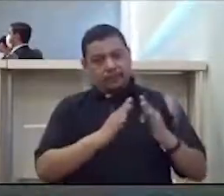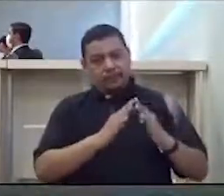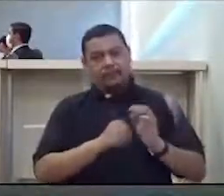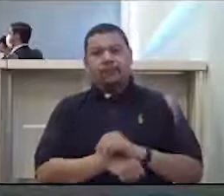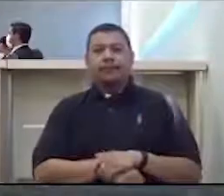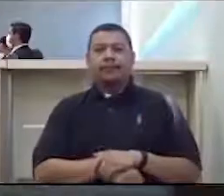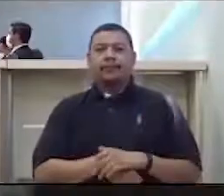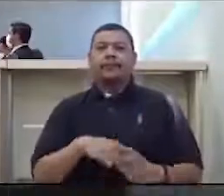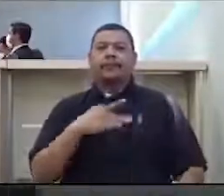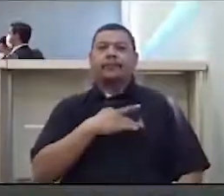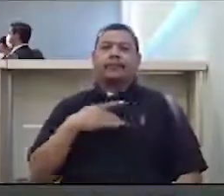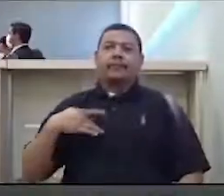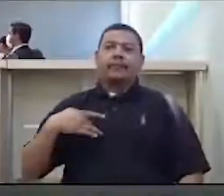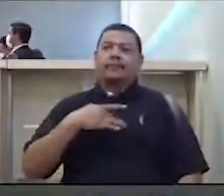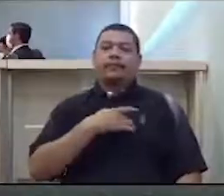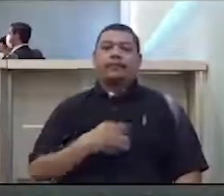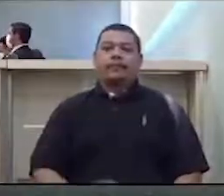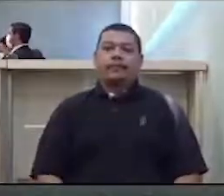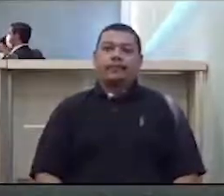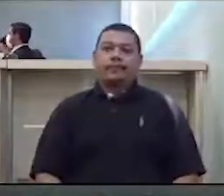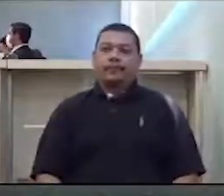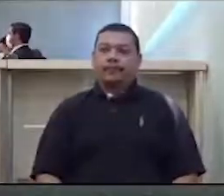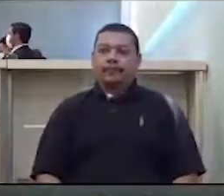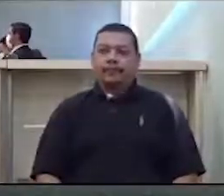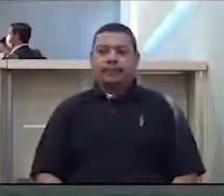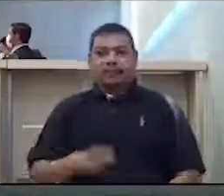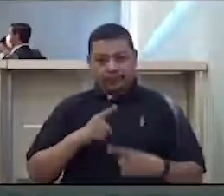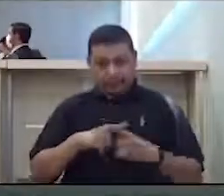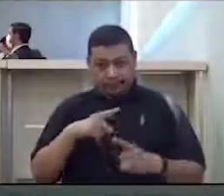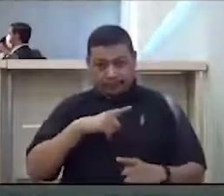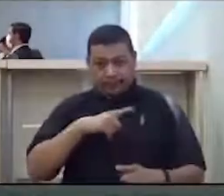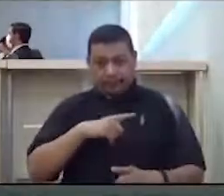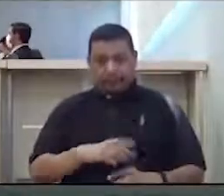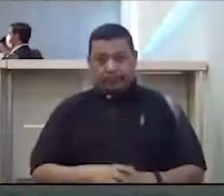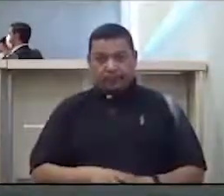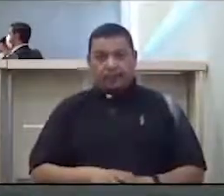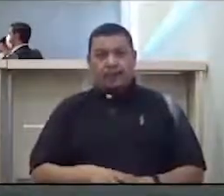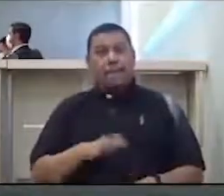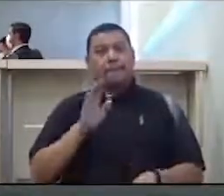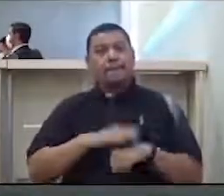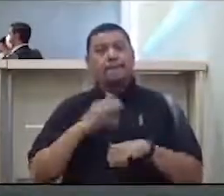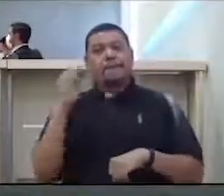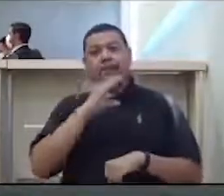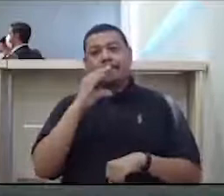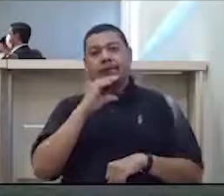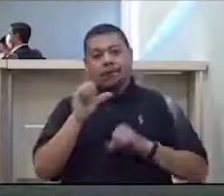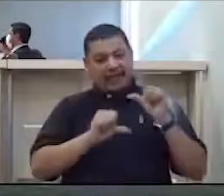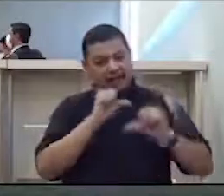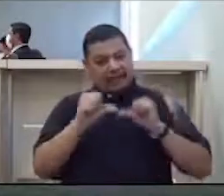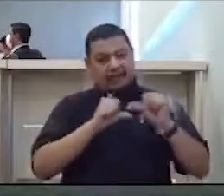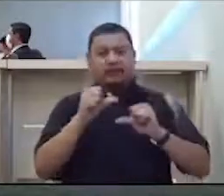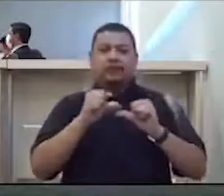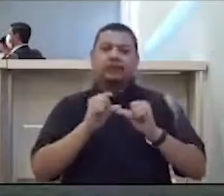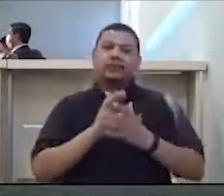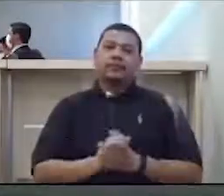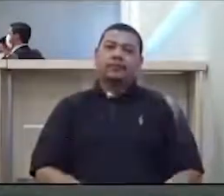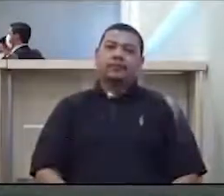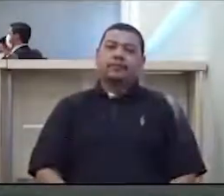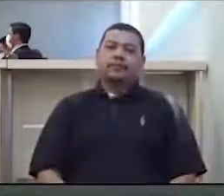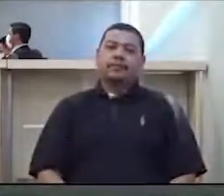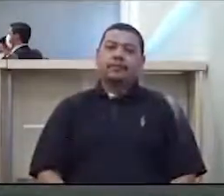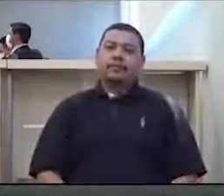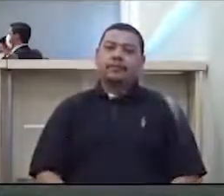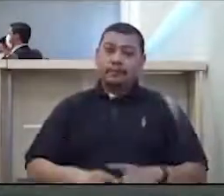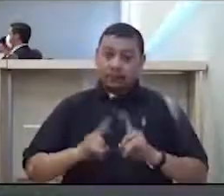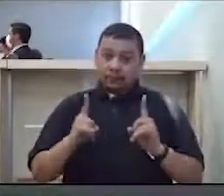da saúde, para ver se nós recuperamos o mais rápido possível.